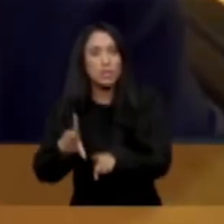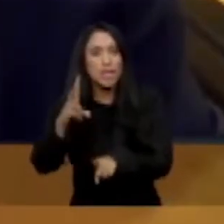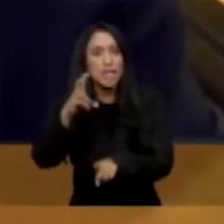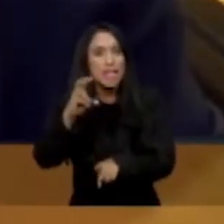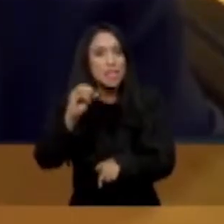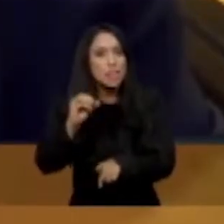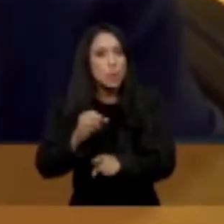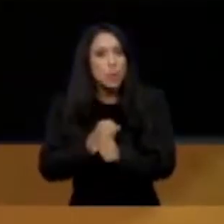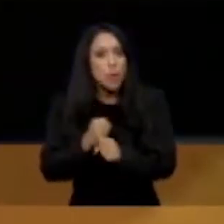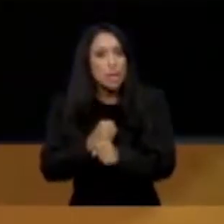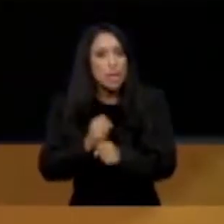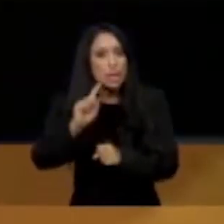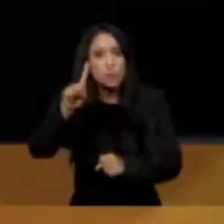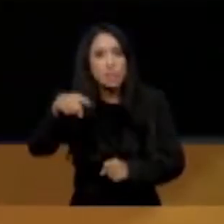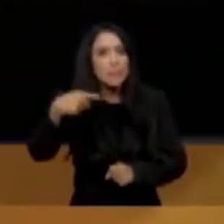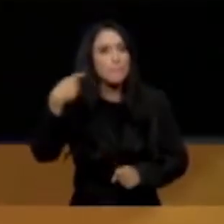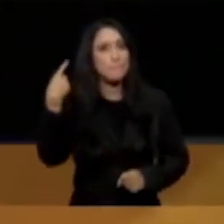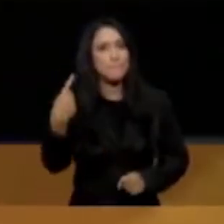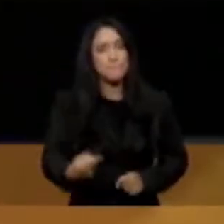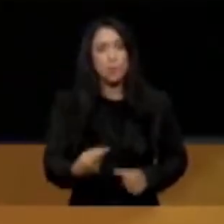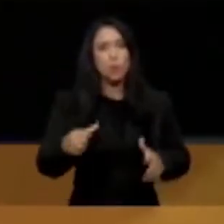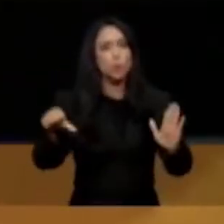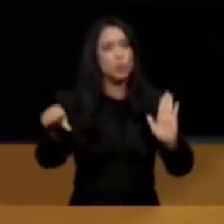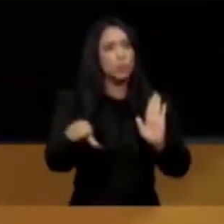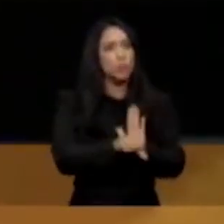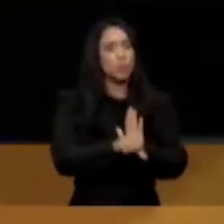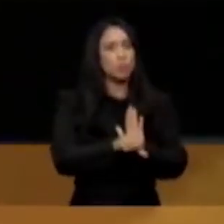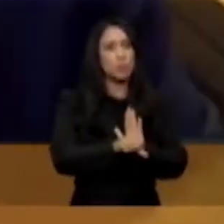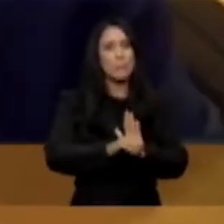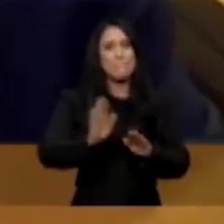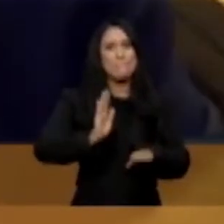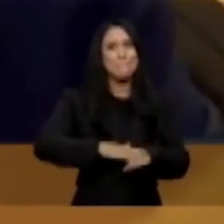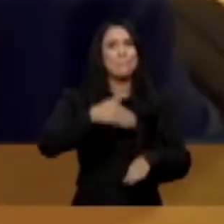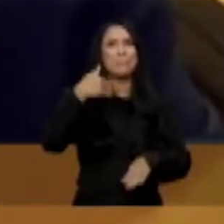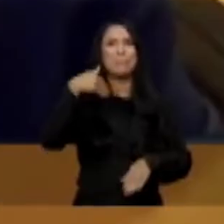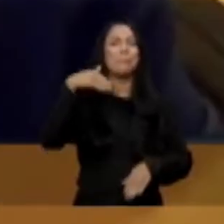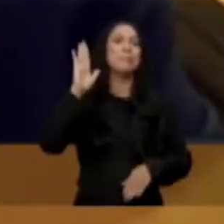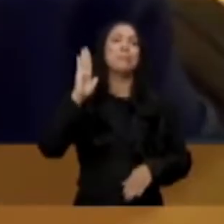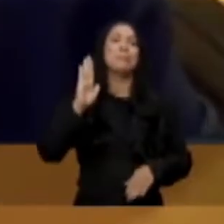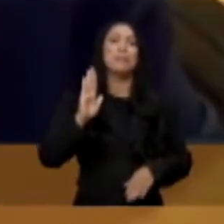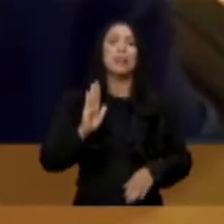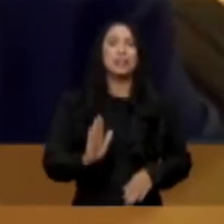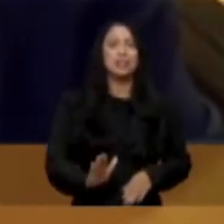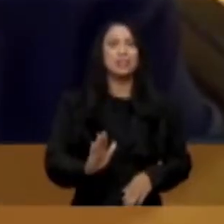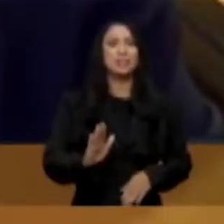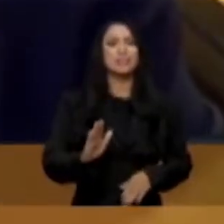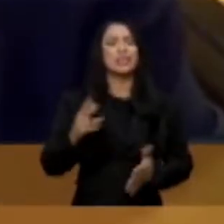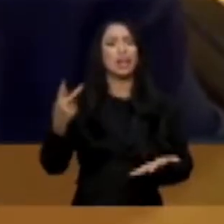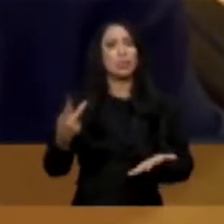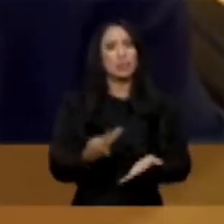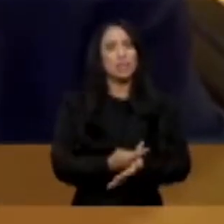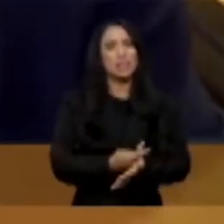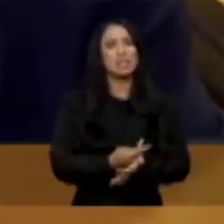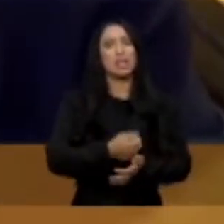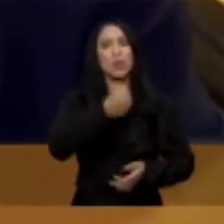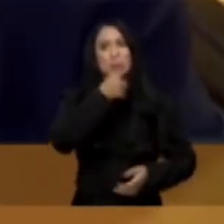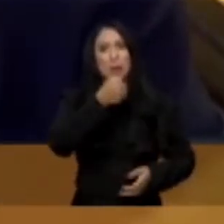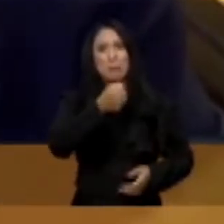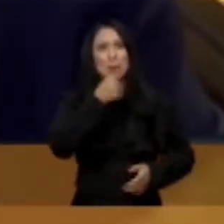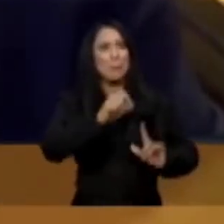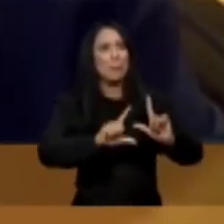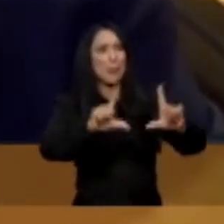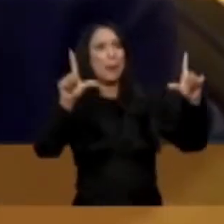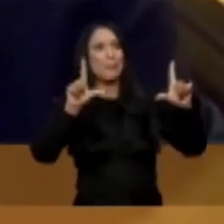anos depois do crime, após mais de década de uma exploração pela imprensa